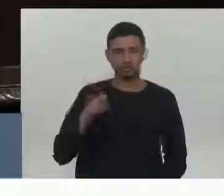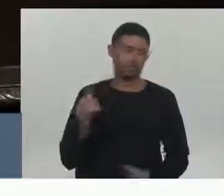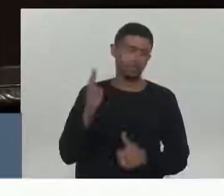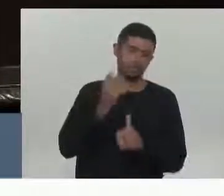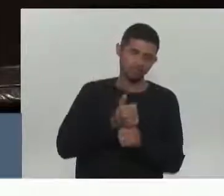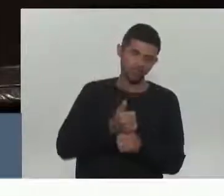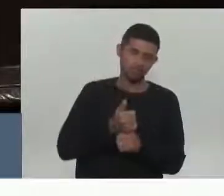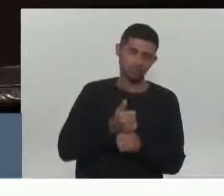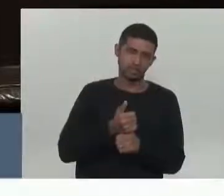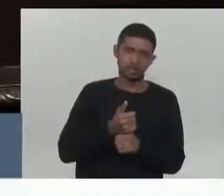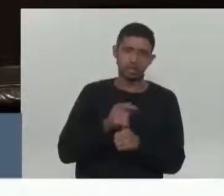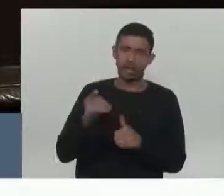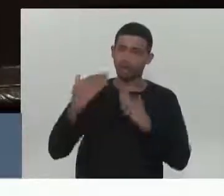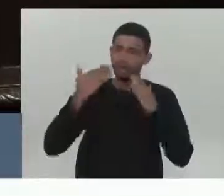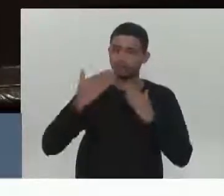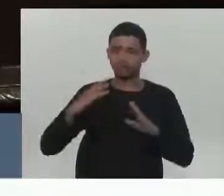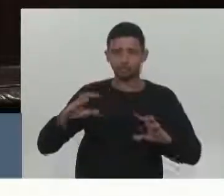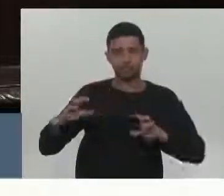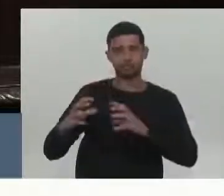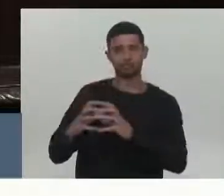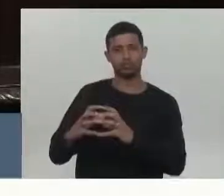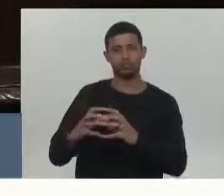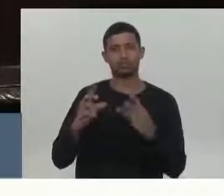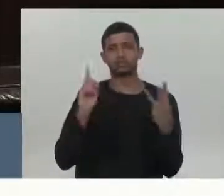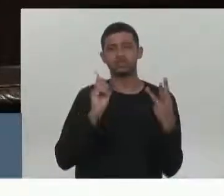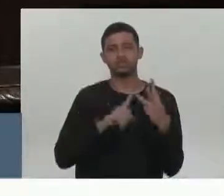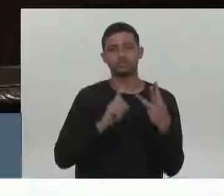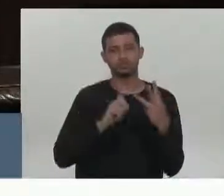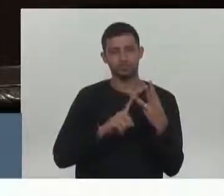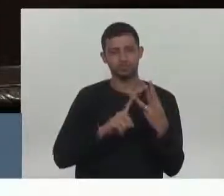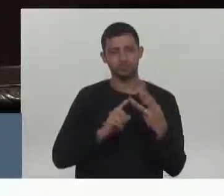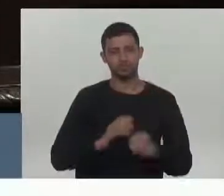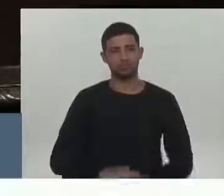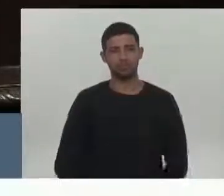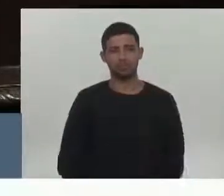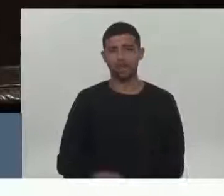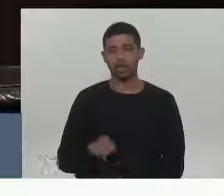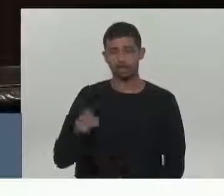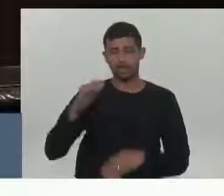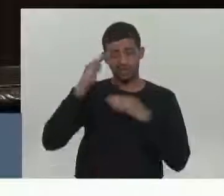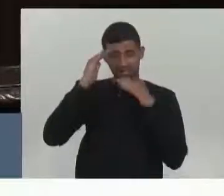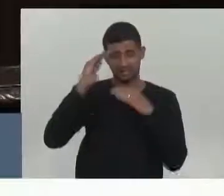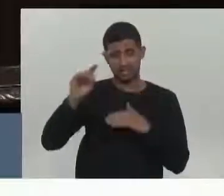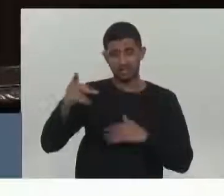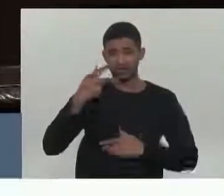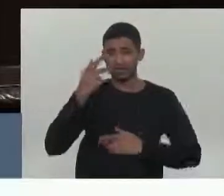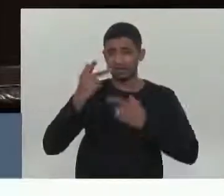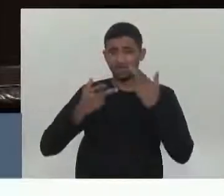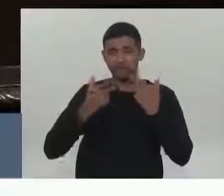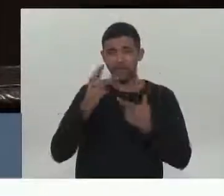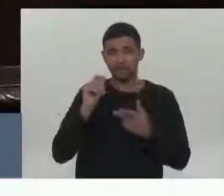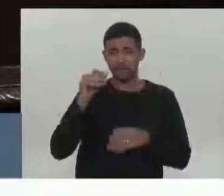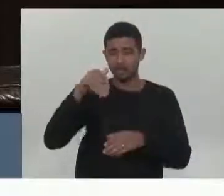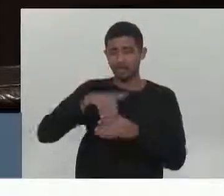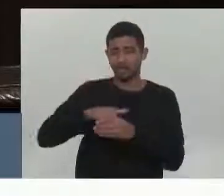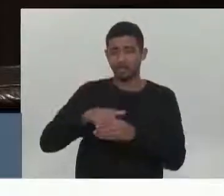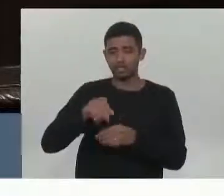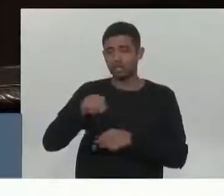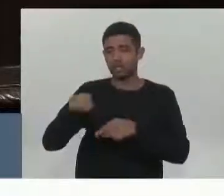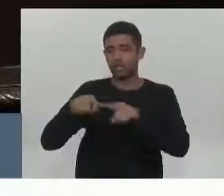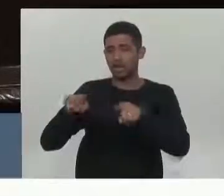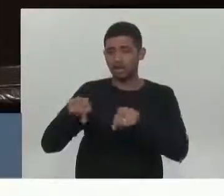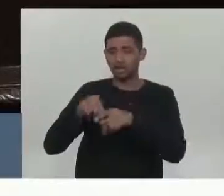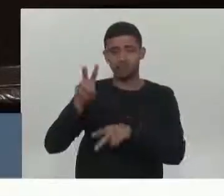por uma bancada. Terceiro lugar, Vossa Excelência fala da votação da prisão que já